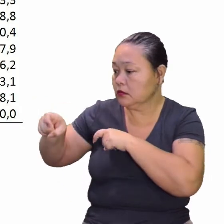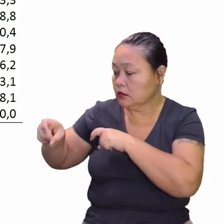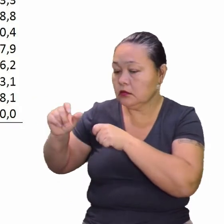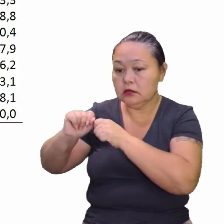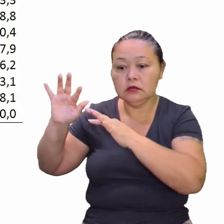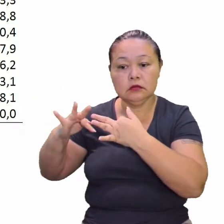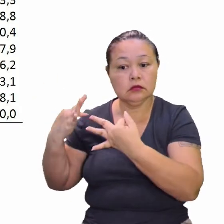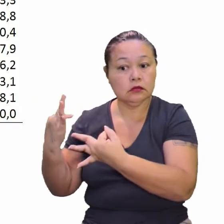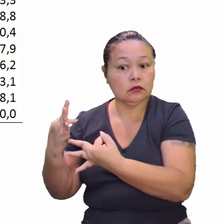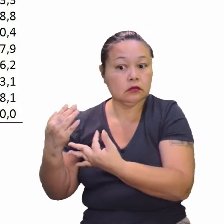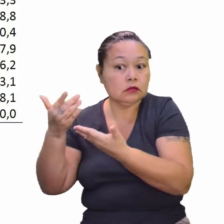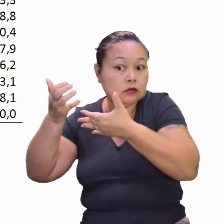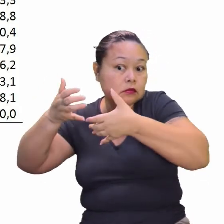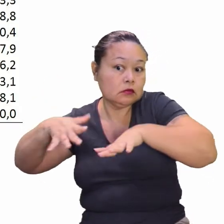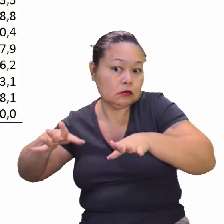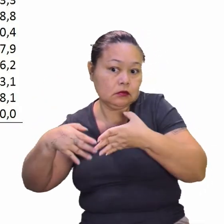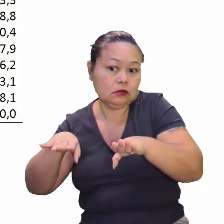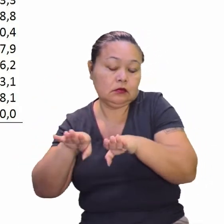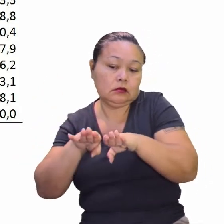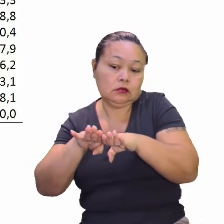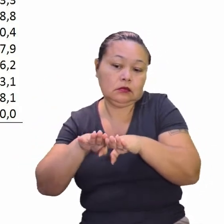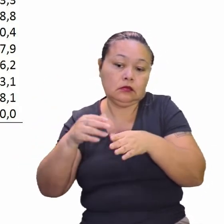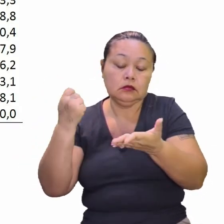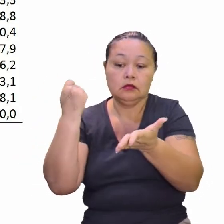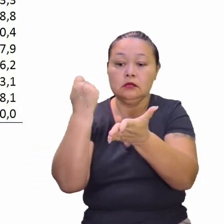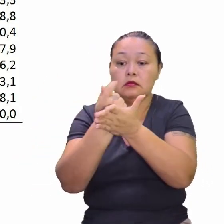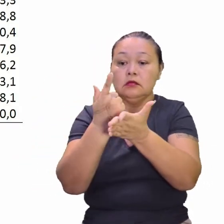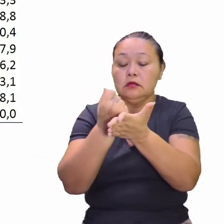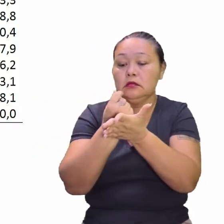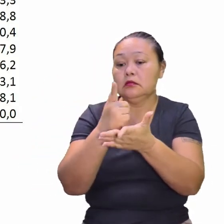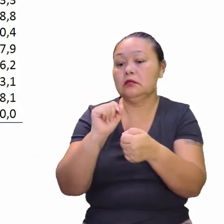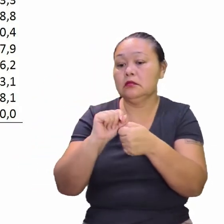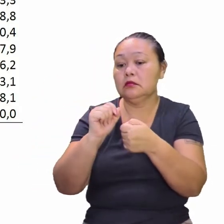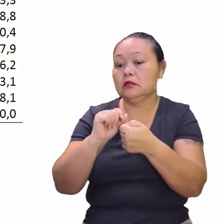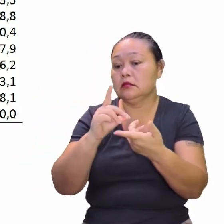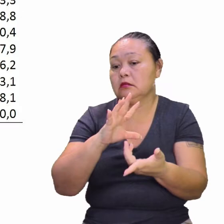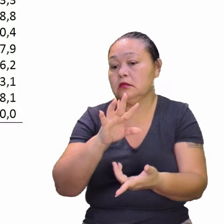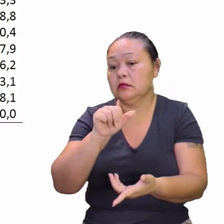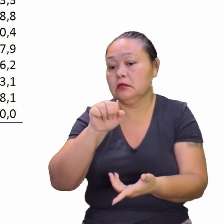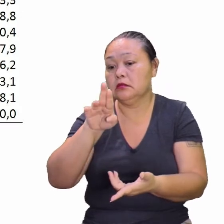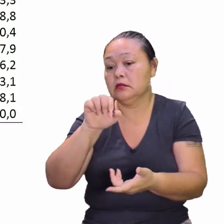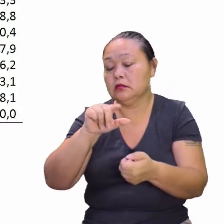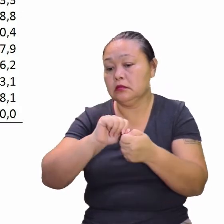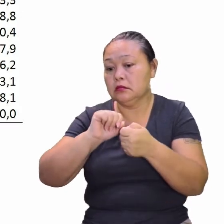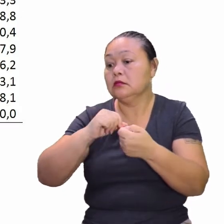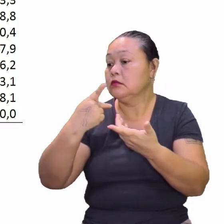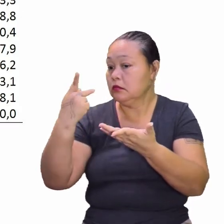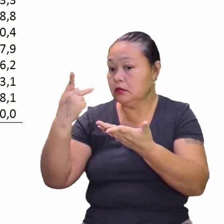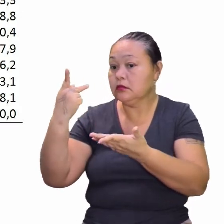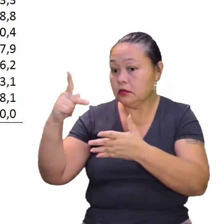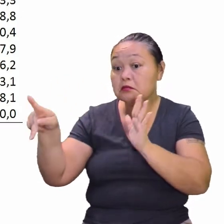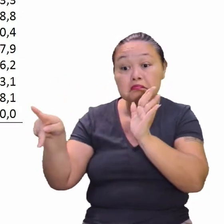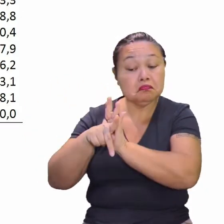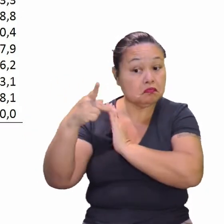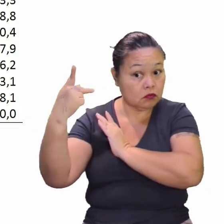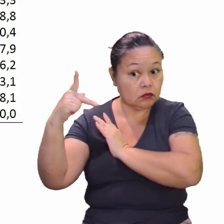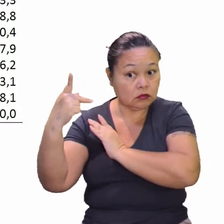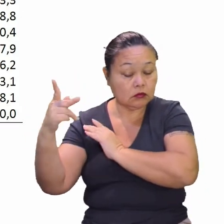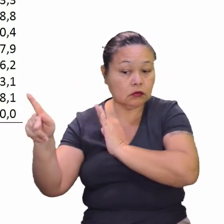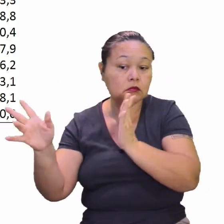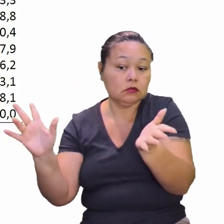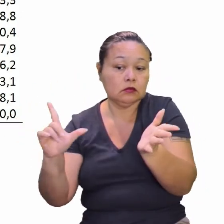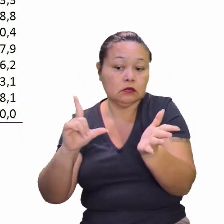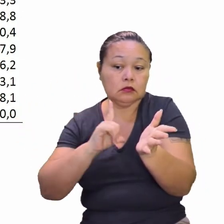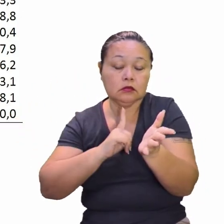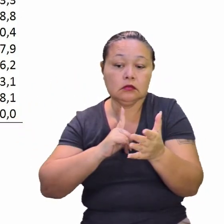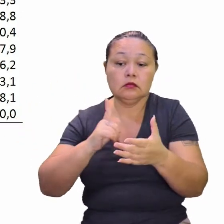este agricultor familiar, ele não quer também ficar comprando arroz de urbano. Se ele tem um pedacinho de terra dele, ele planta para ele mesmo. Aí ele